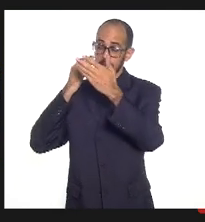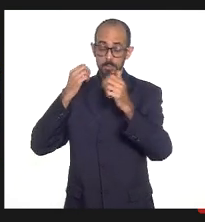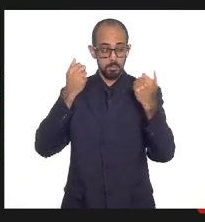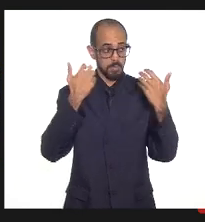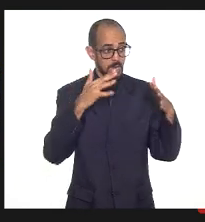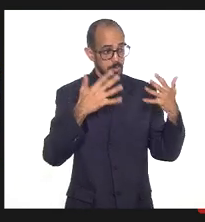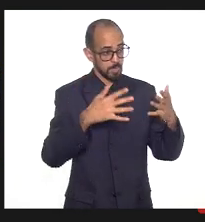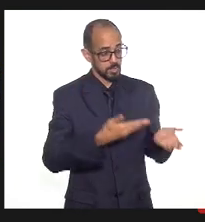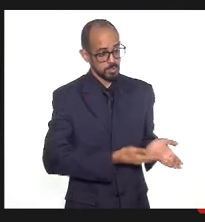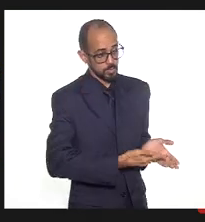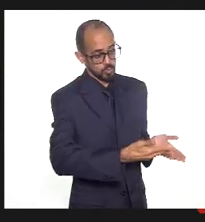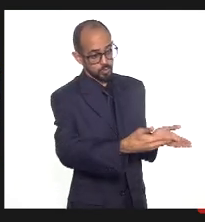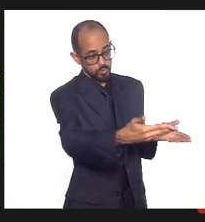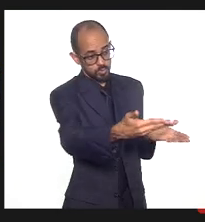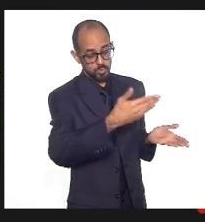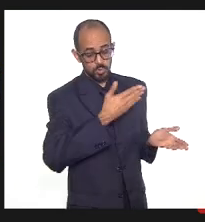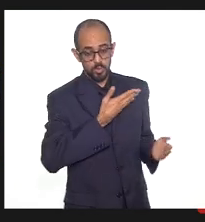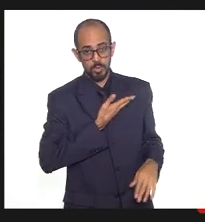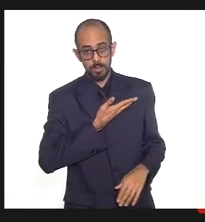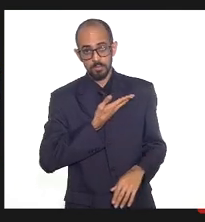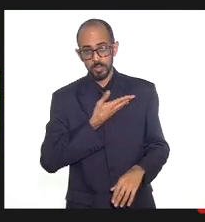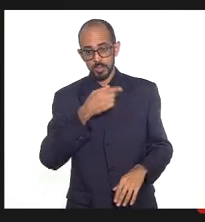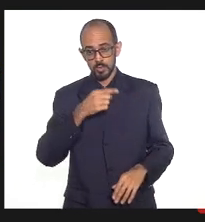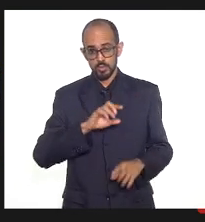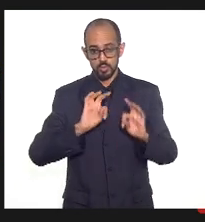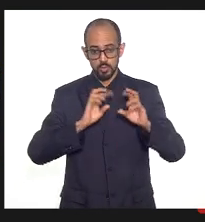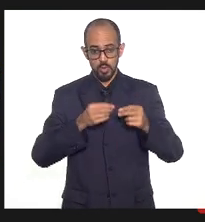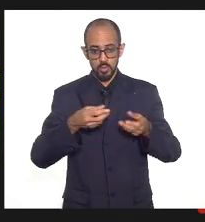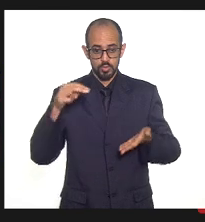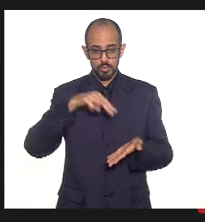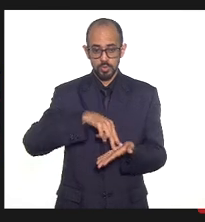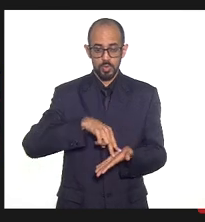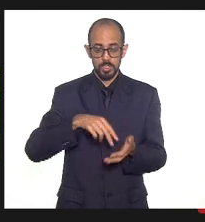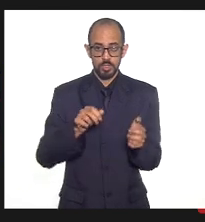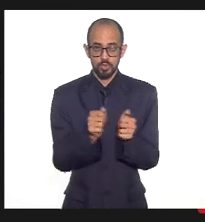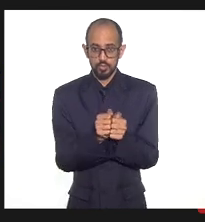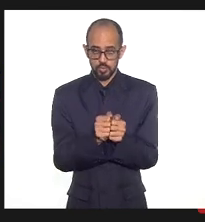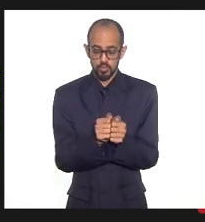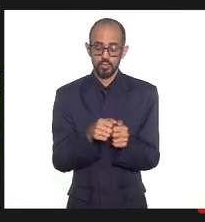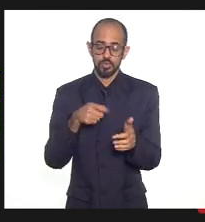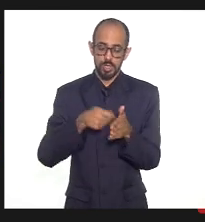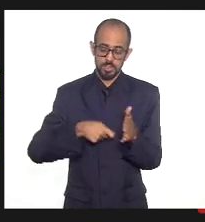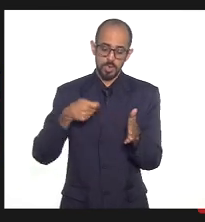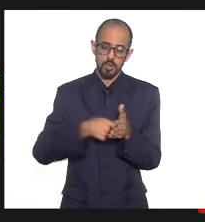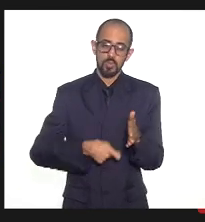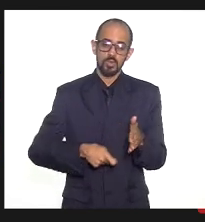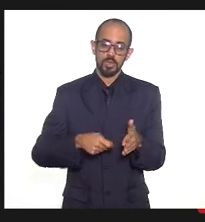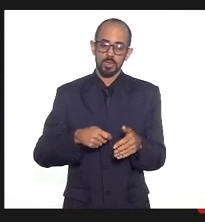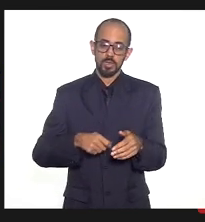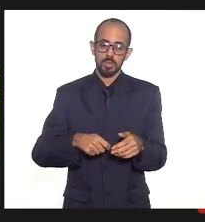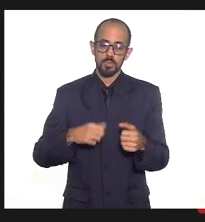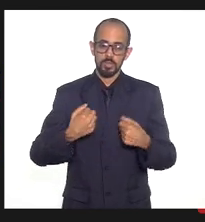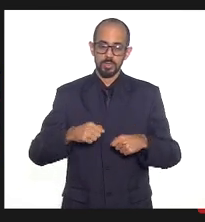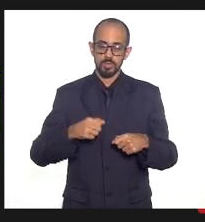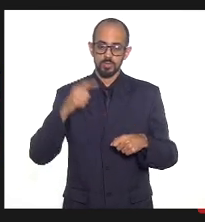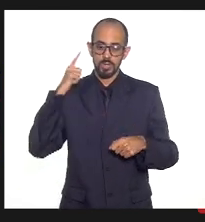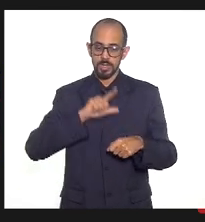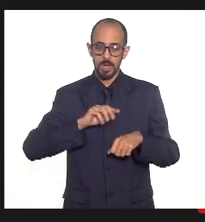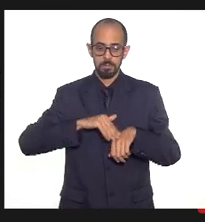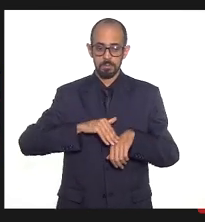aos nossos companheiros e camaradas que estão aqui nessa frente, nessa luta, e vamos ganhar mais deputados,